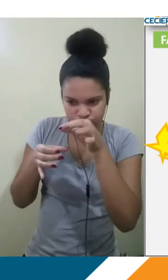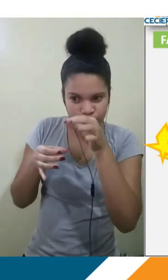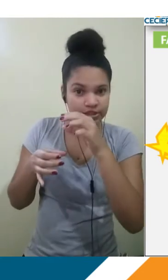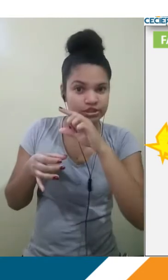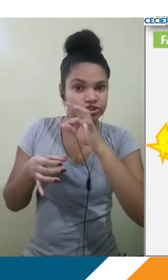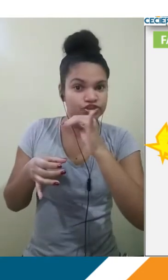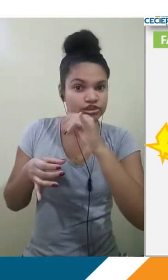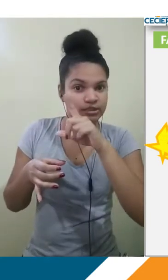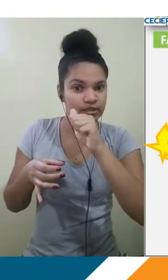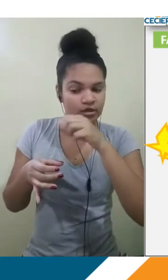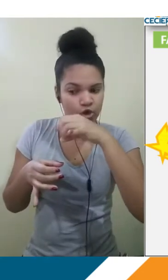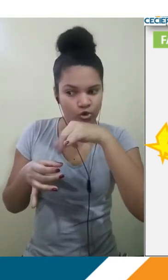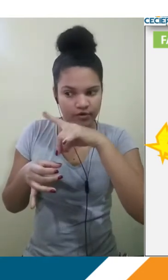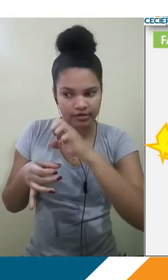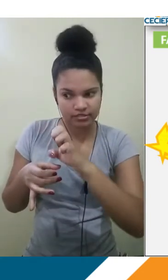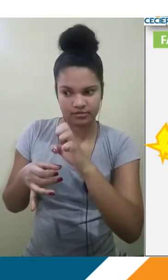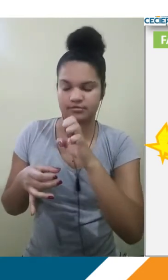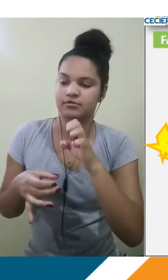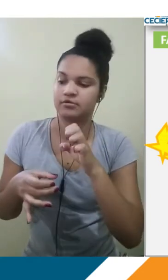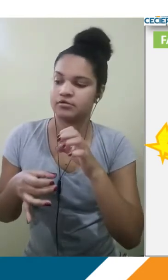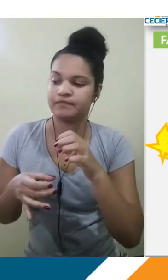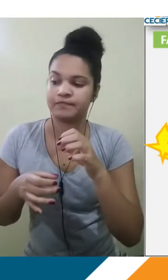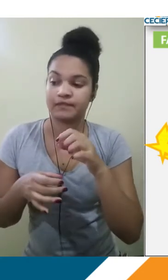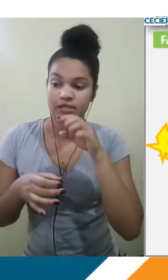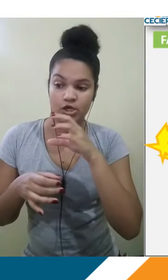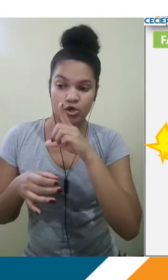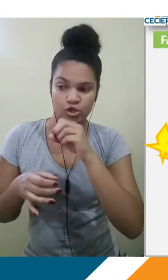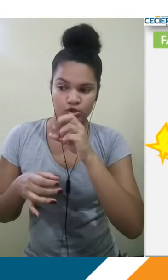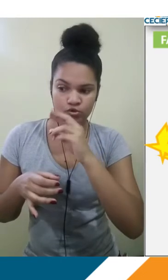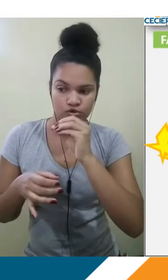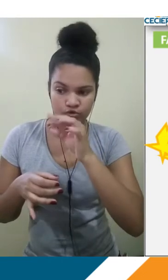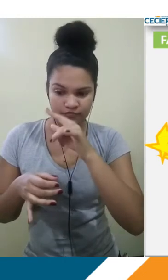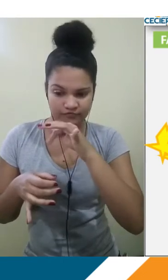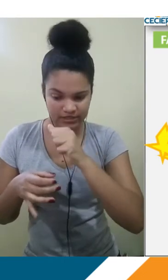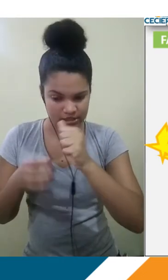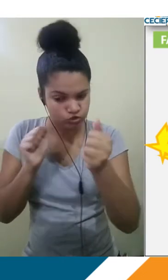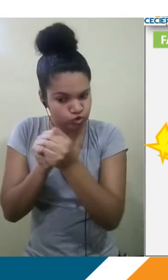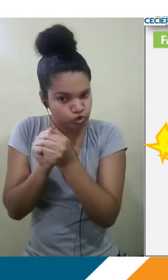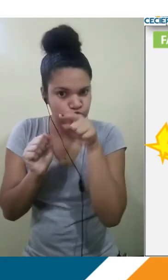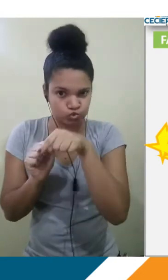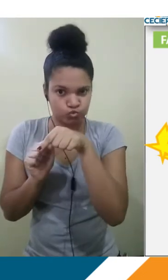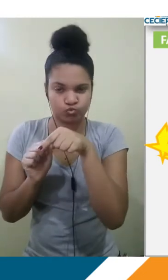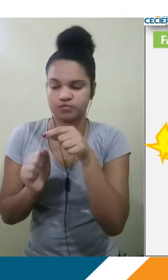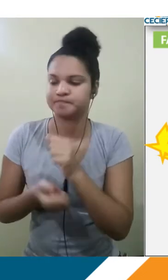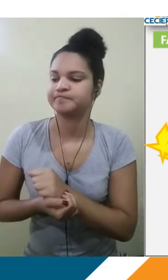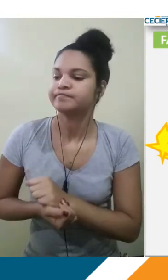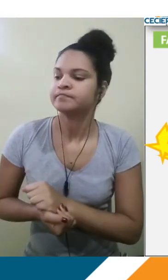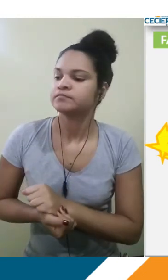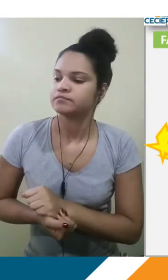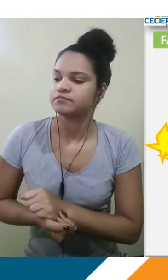cloroplasto, que são essas dobras de membrana. As moléculas de clorofila ficam associadas à membrana dos